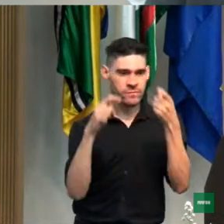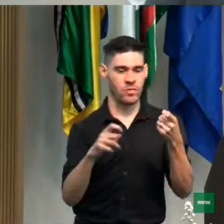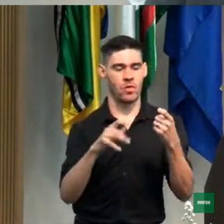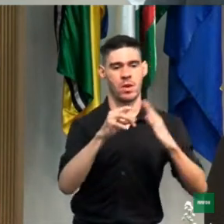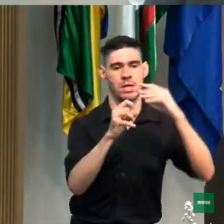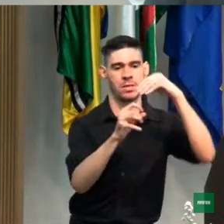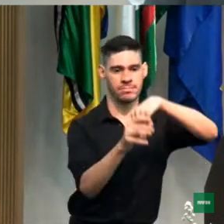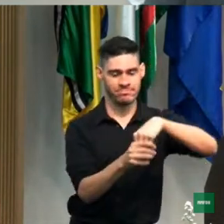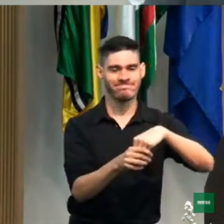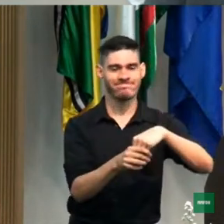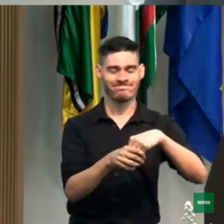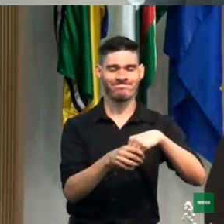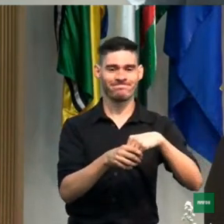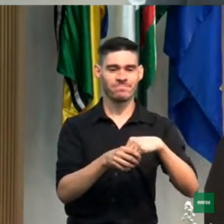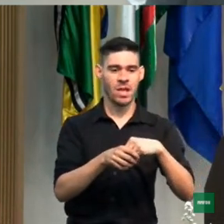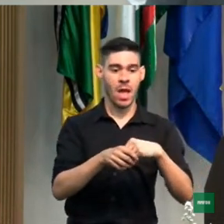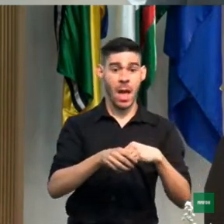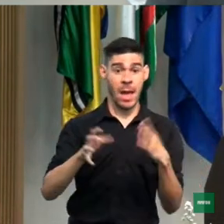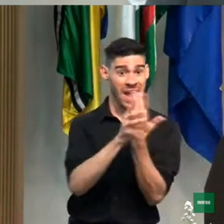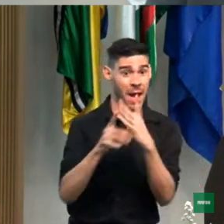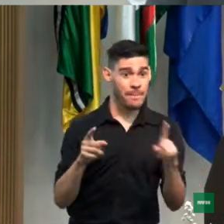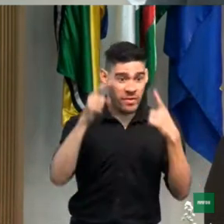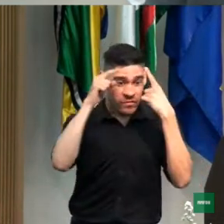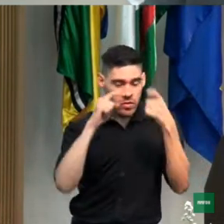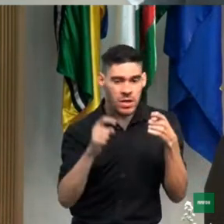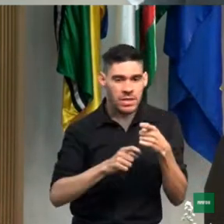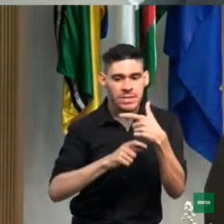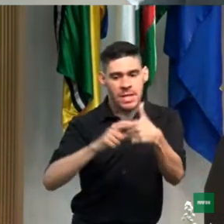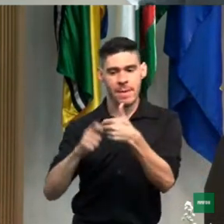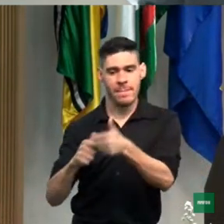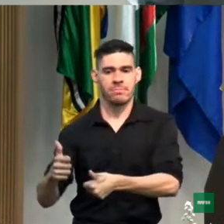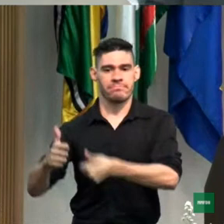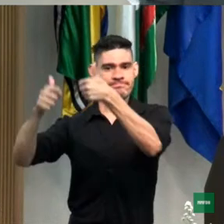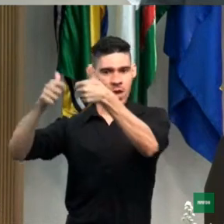vai produzir mais para você. Ela vai ser uma servidora